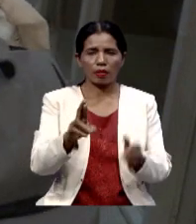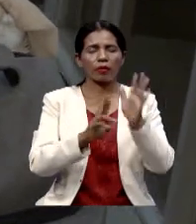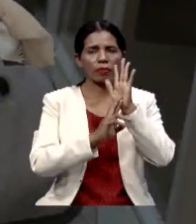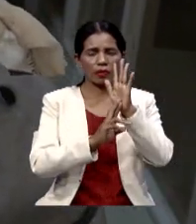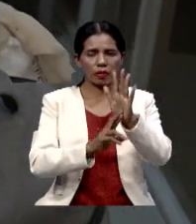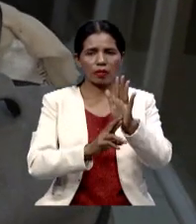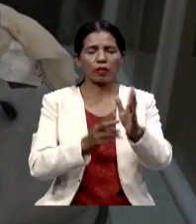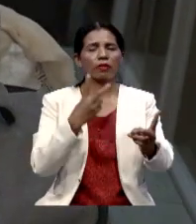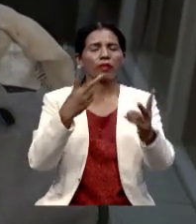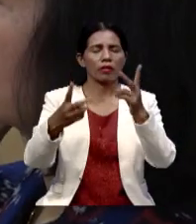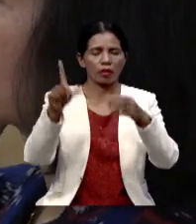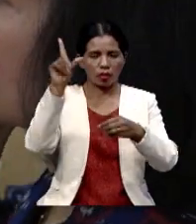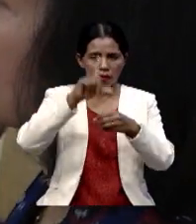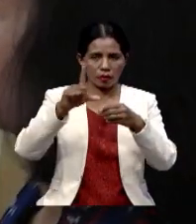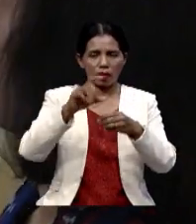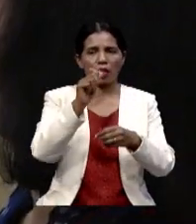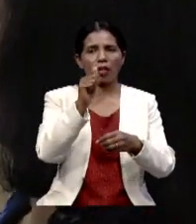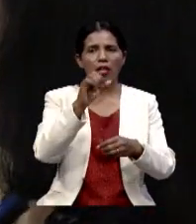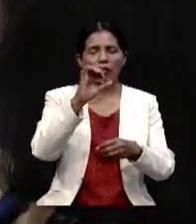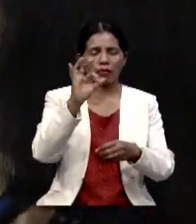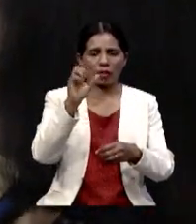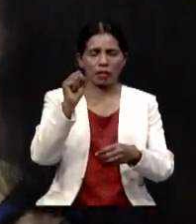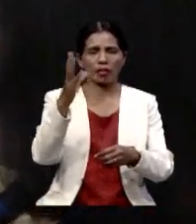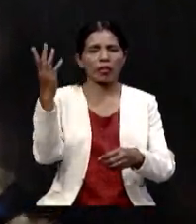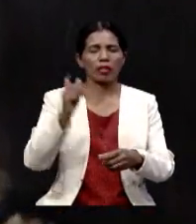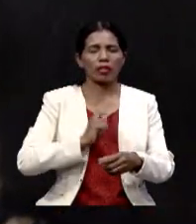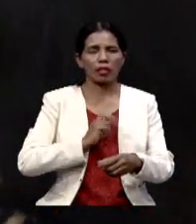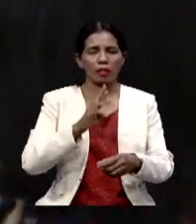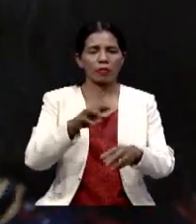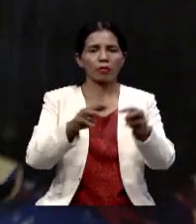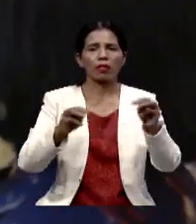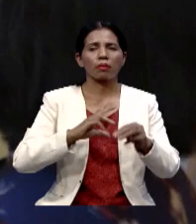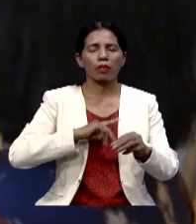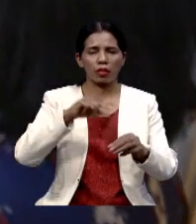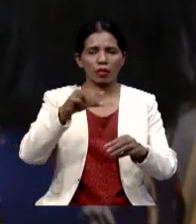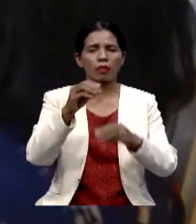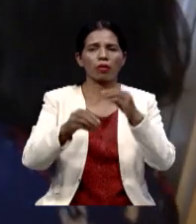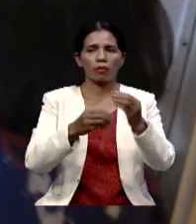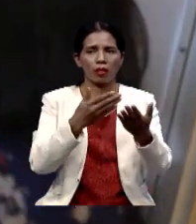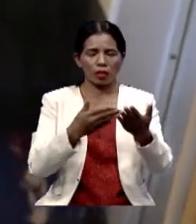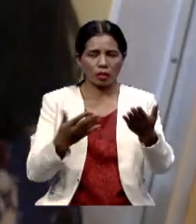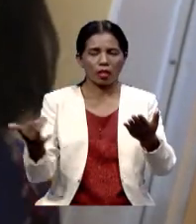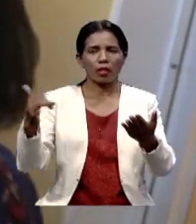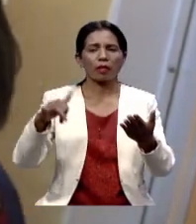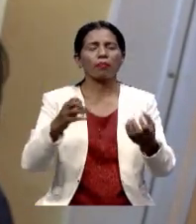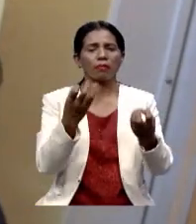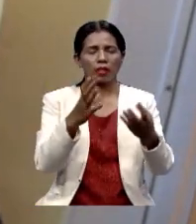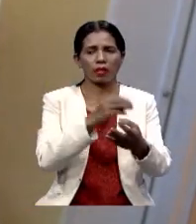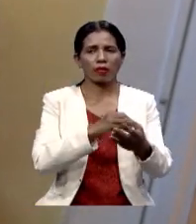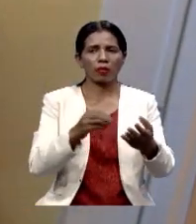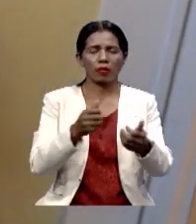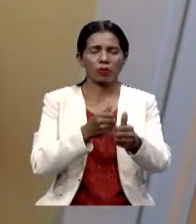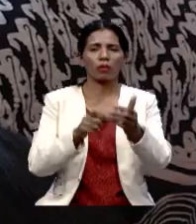ba edifício laboratório Efaisanian ia tiba munisipal kisa relasiona facilidade barak mak Efaisa prensa